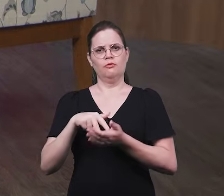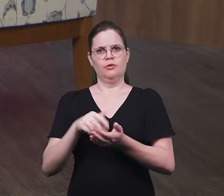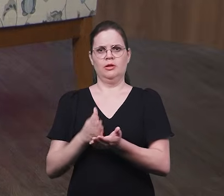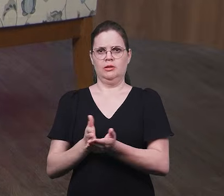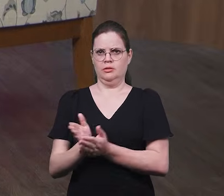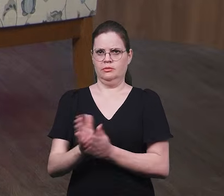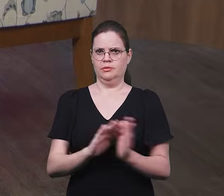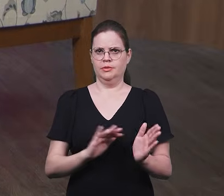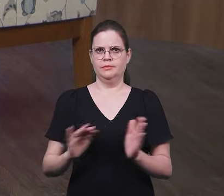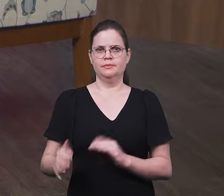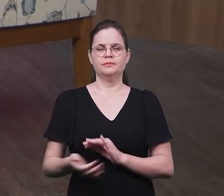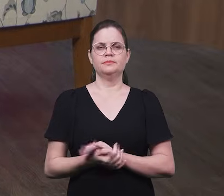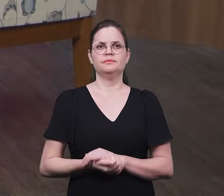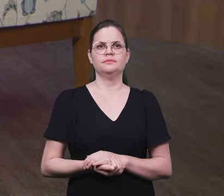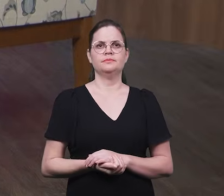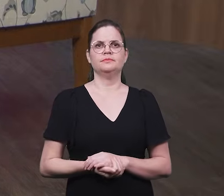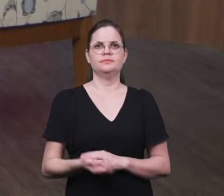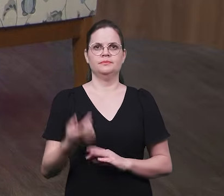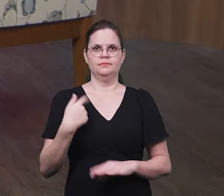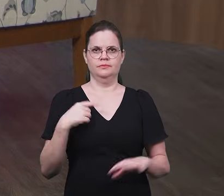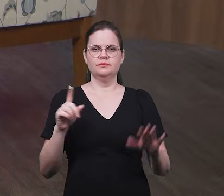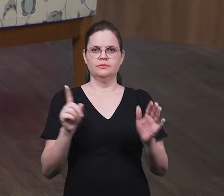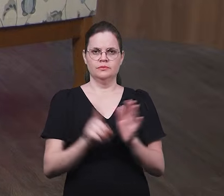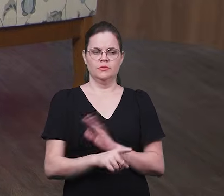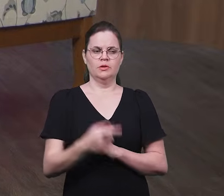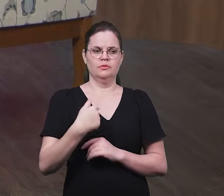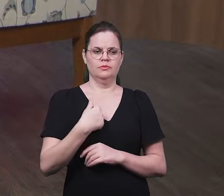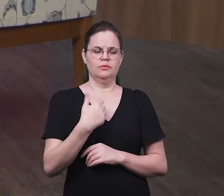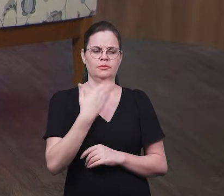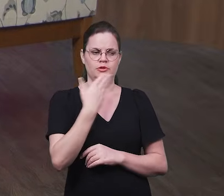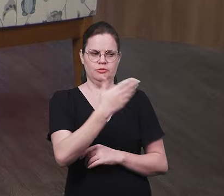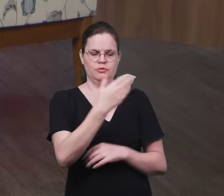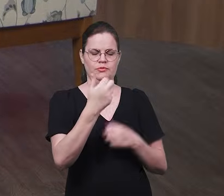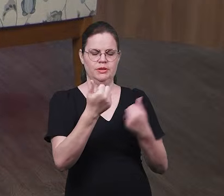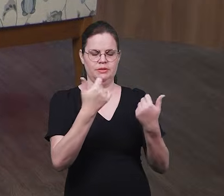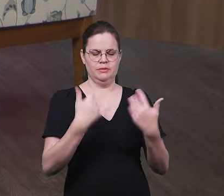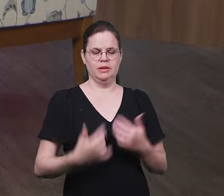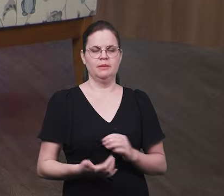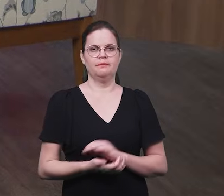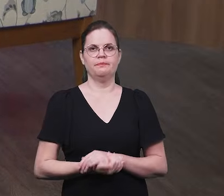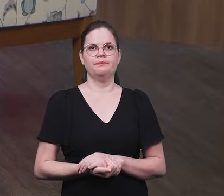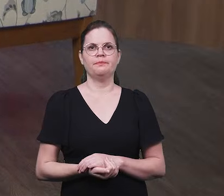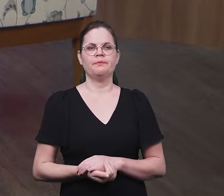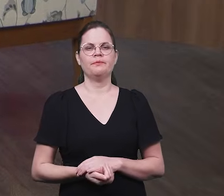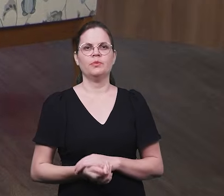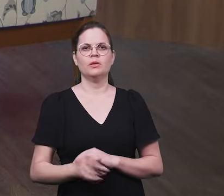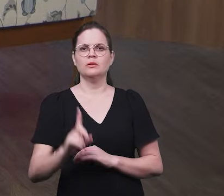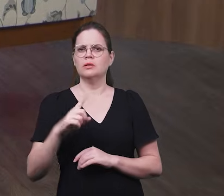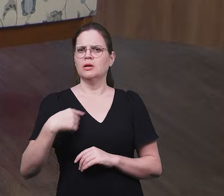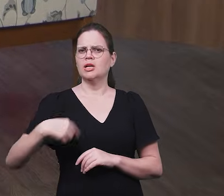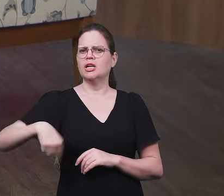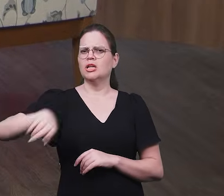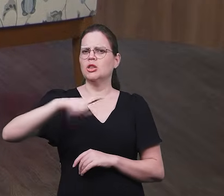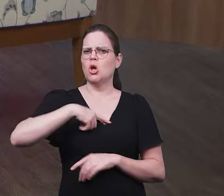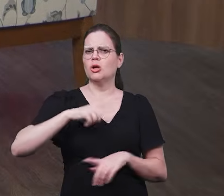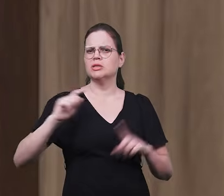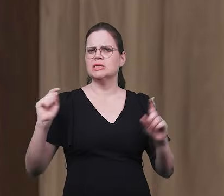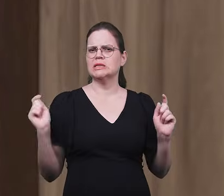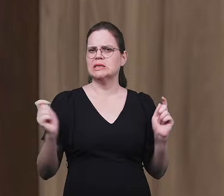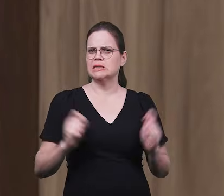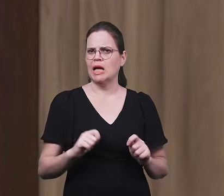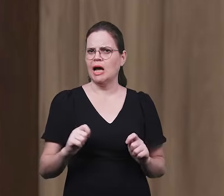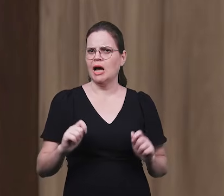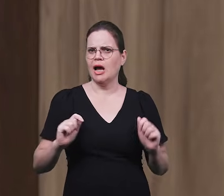Deus. Aí nós fazemos a pergunta aqui, pastor Fábio, vou te passar a palavra logo em seguida, o que